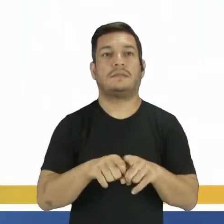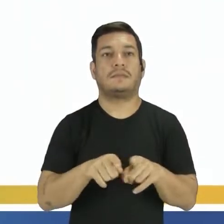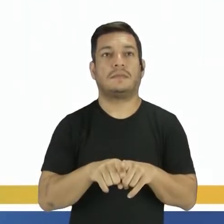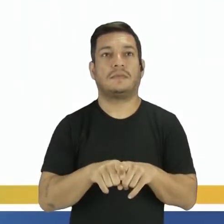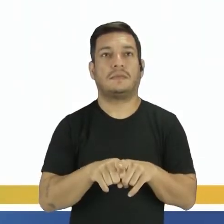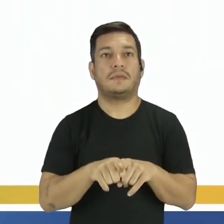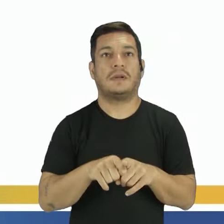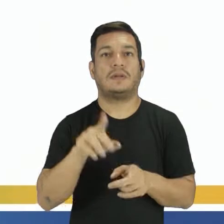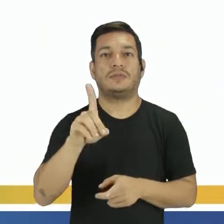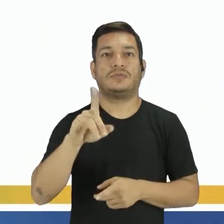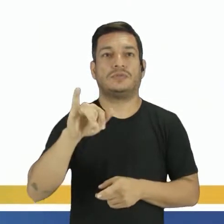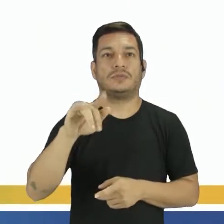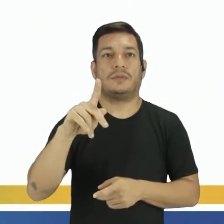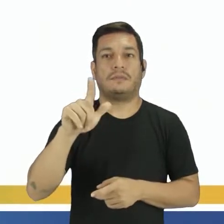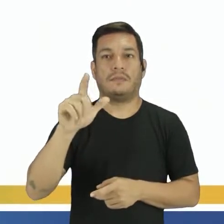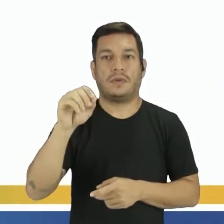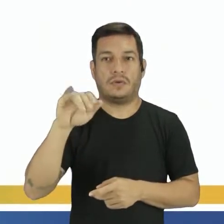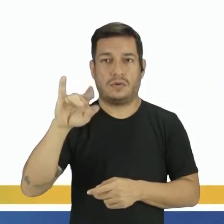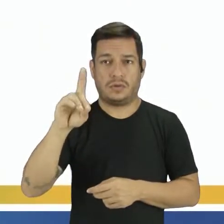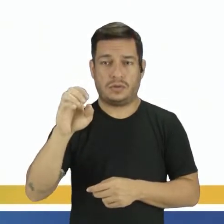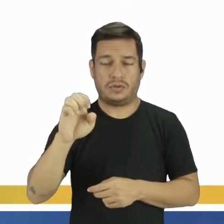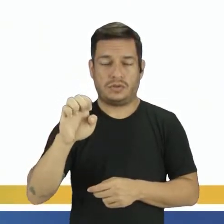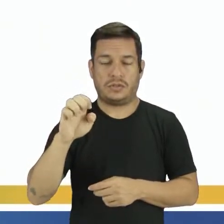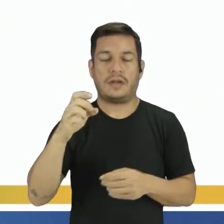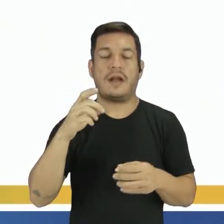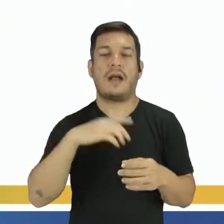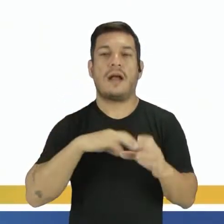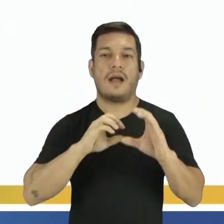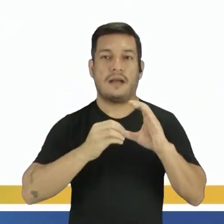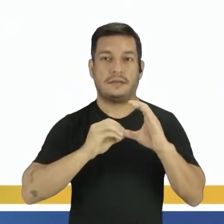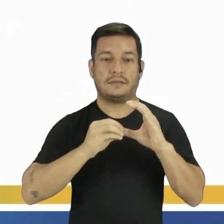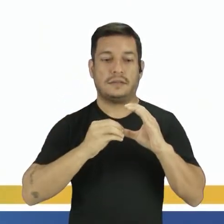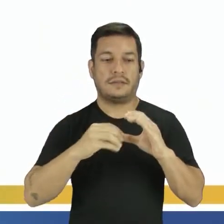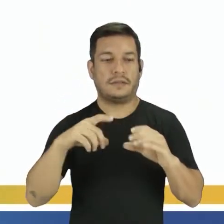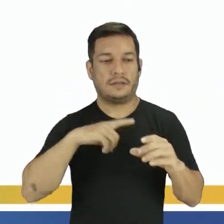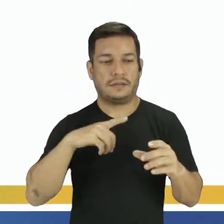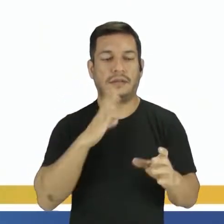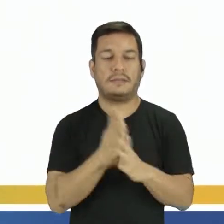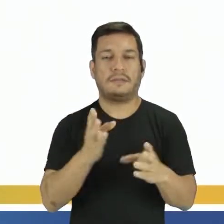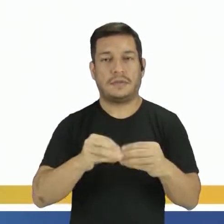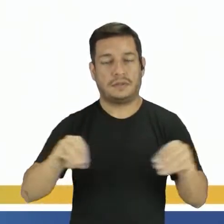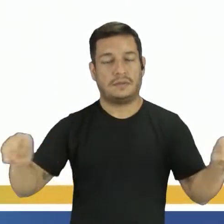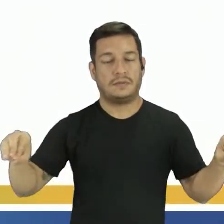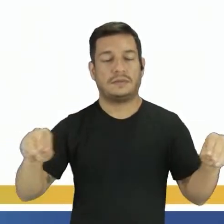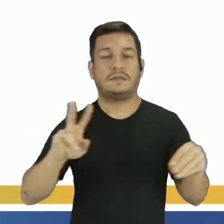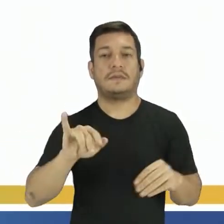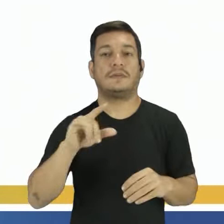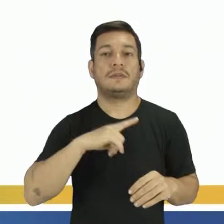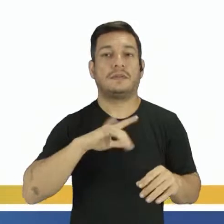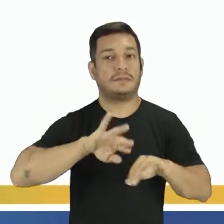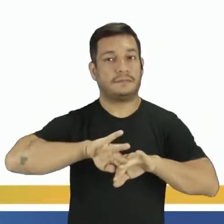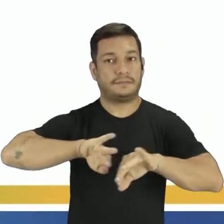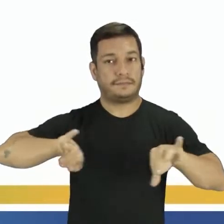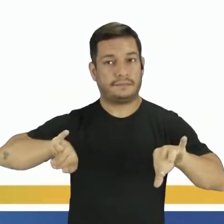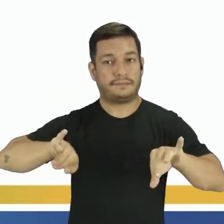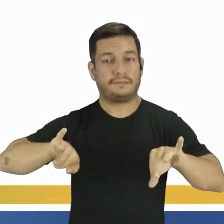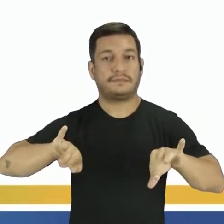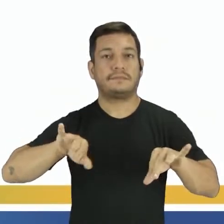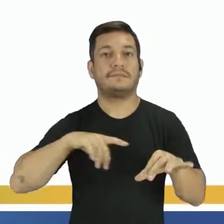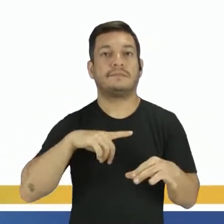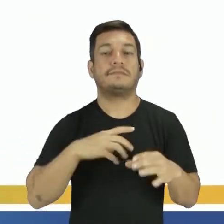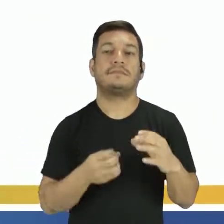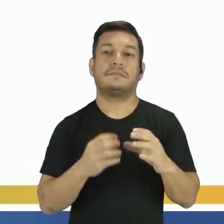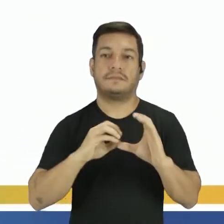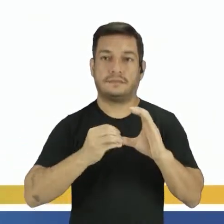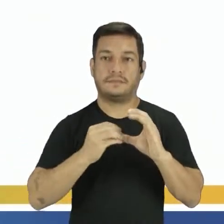a diploides, ou seja, a célula que sofre mitose vai sofrer uma divisão e vai gerar